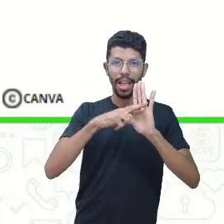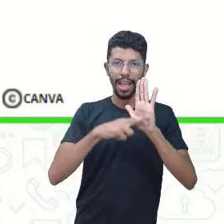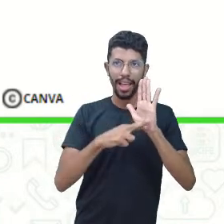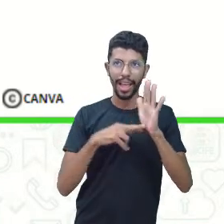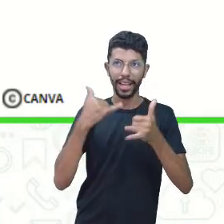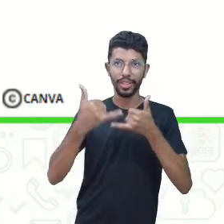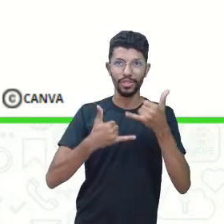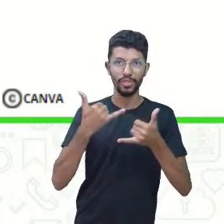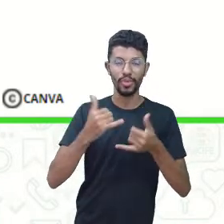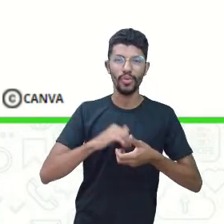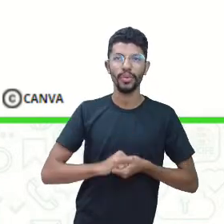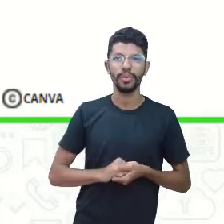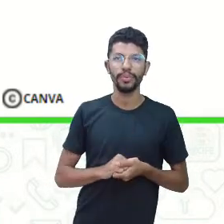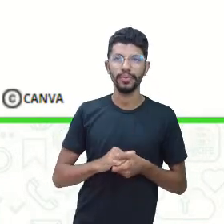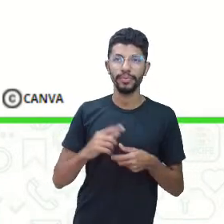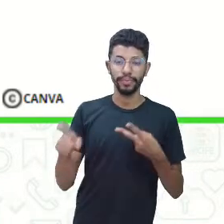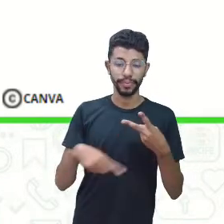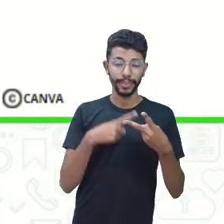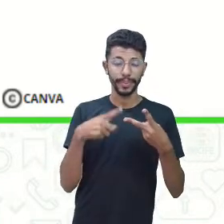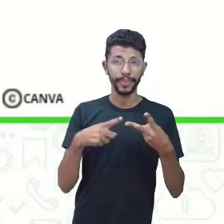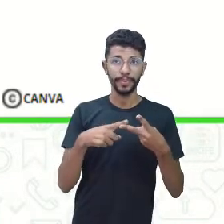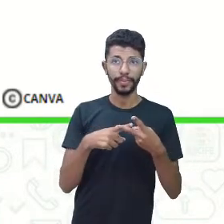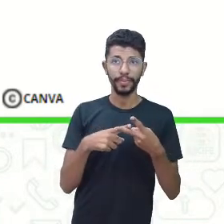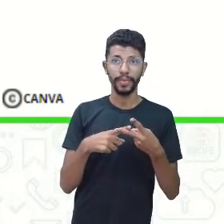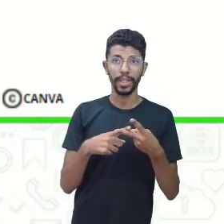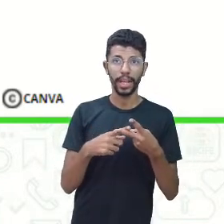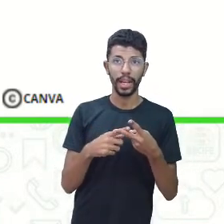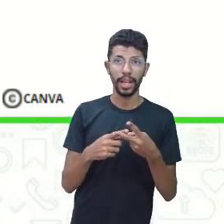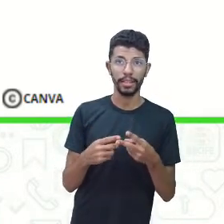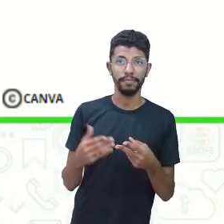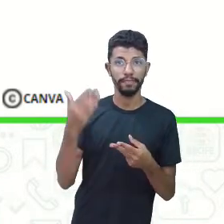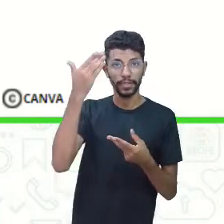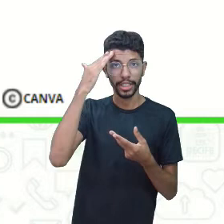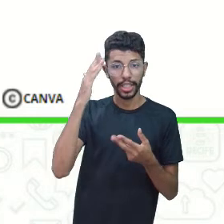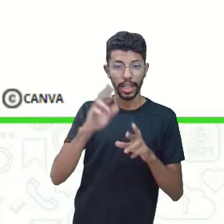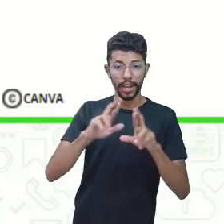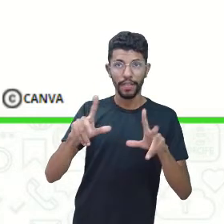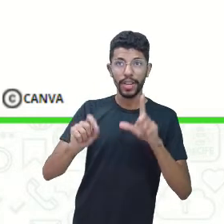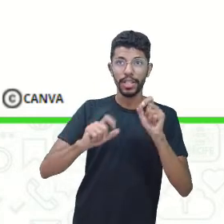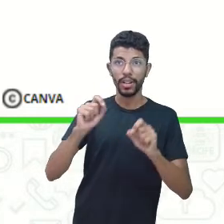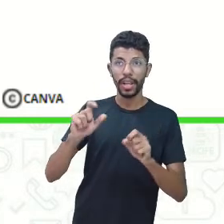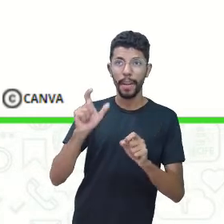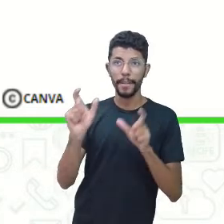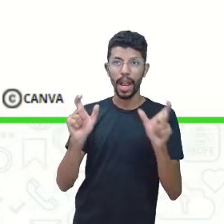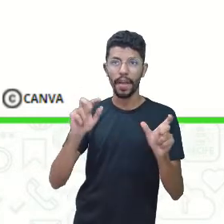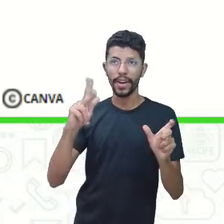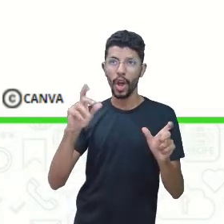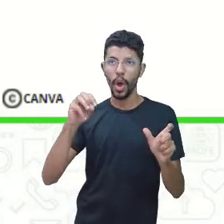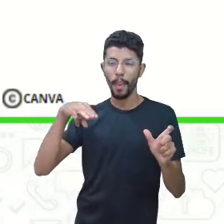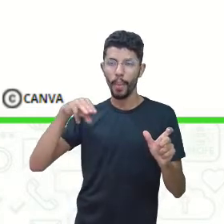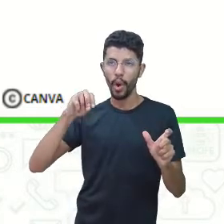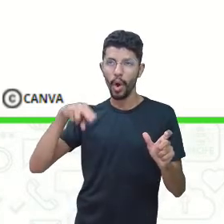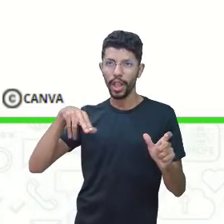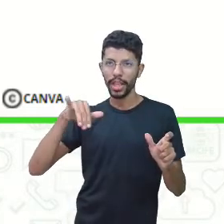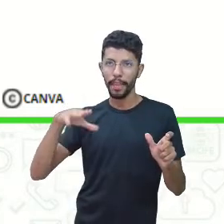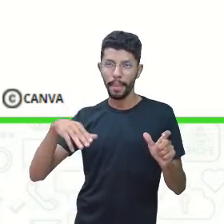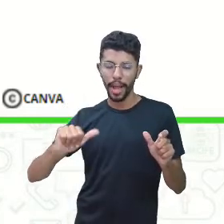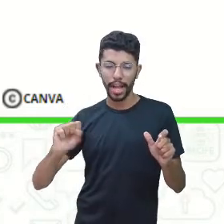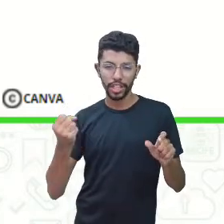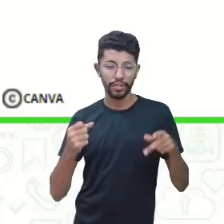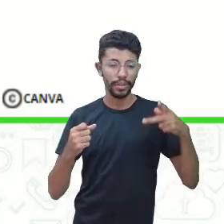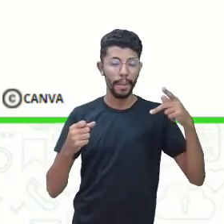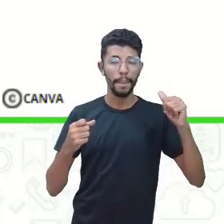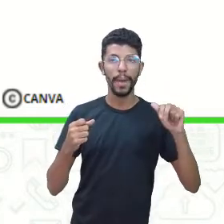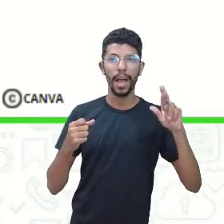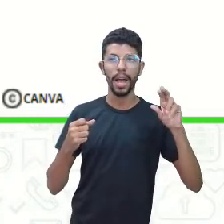jogo. Distinguir palavras homônimas de parônimas. Conhecer os tipos